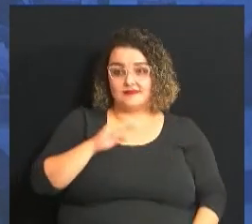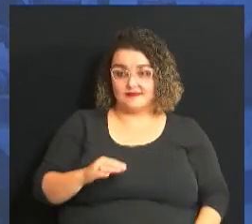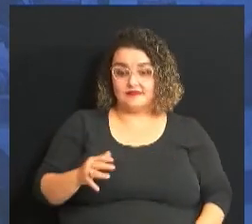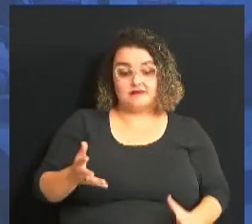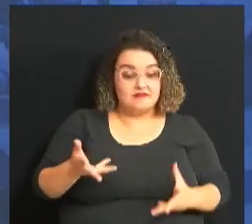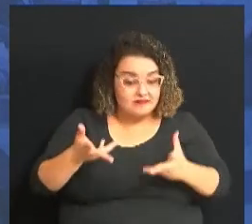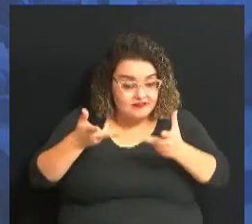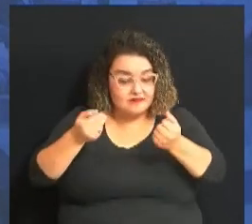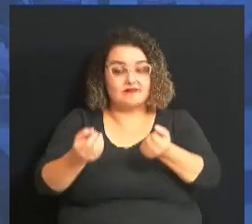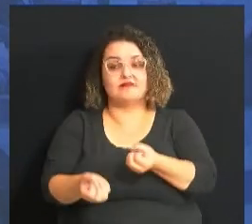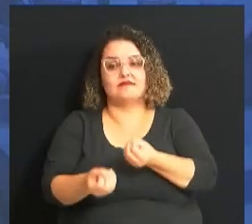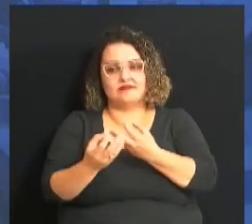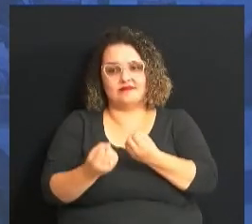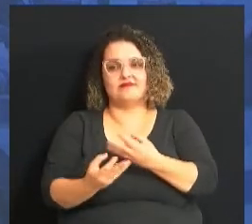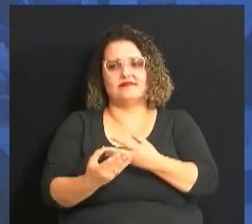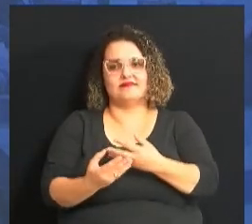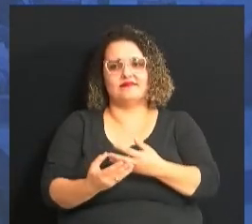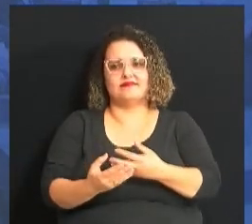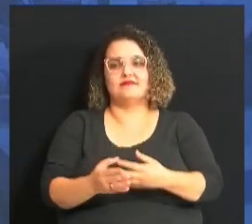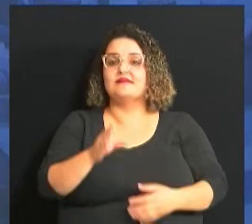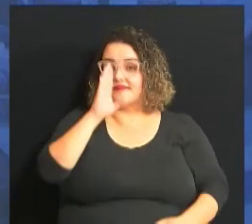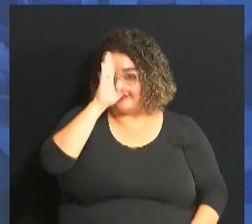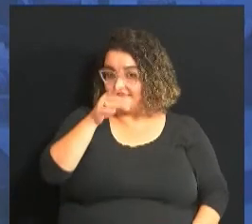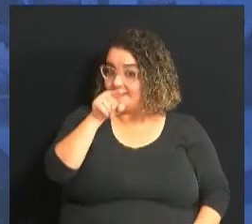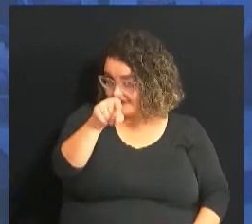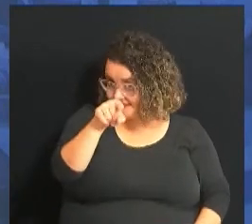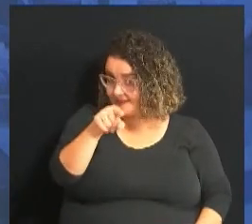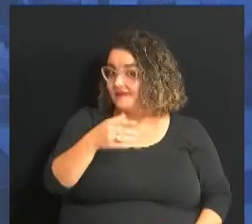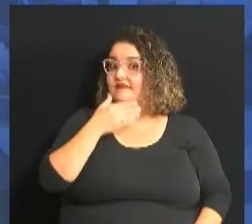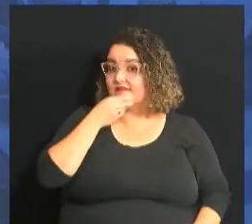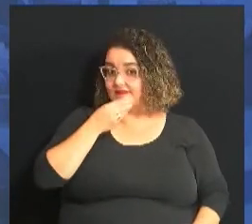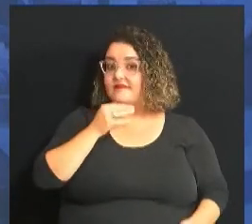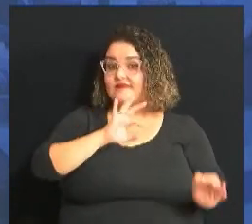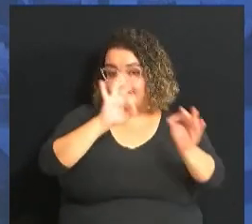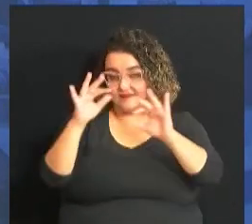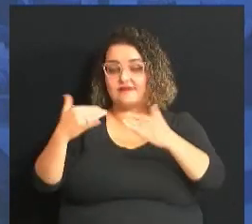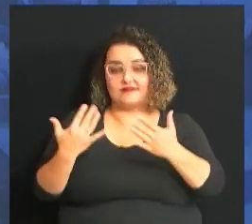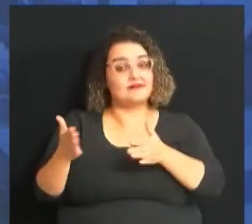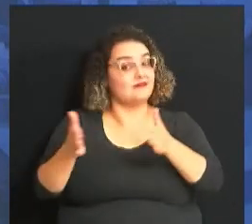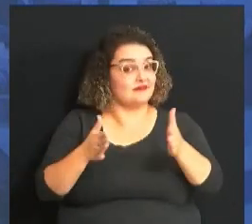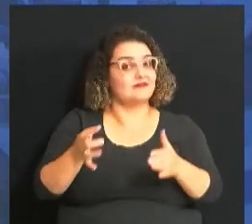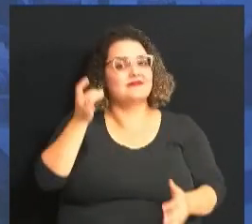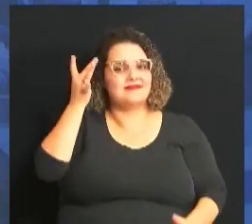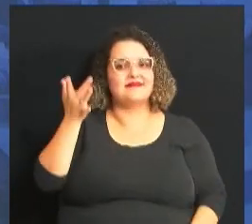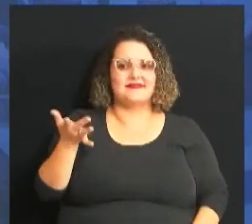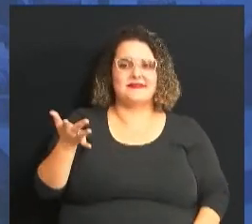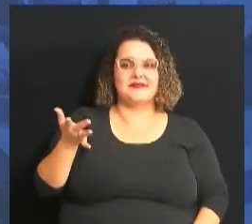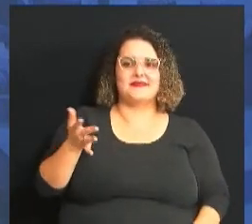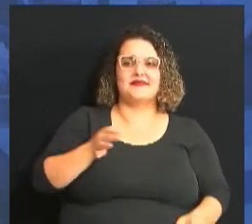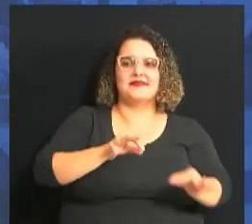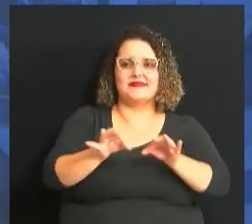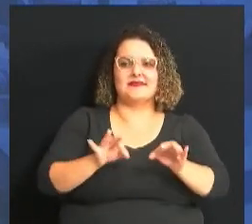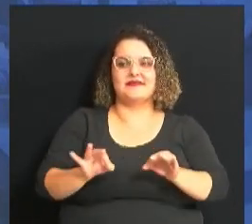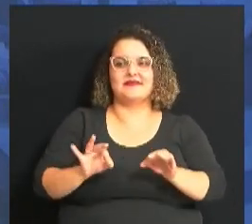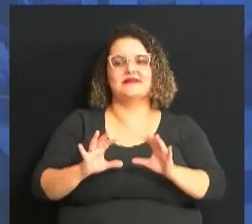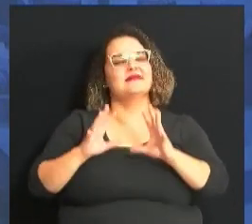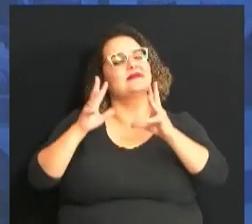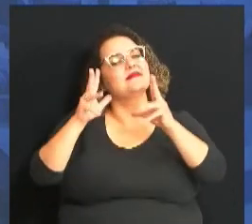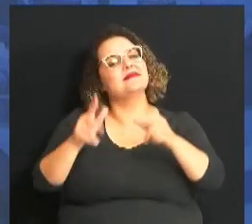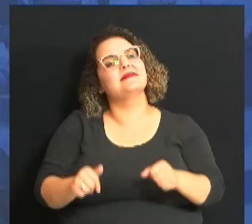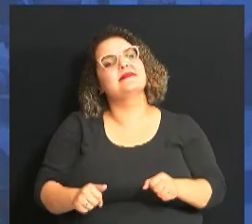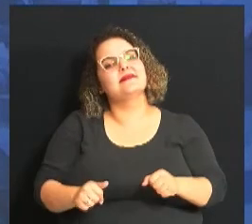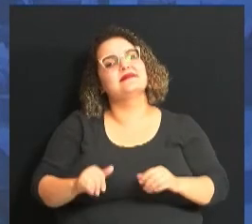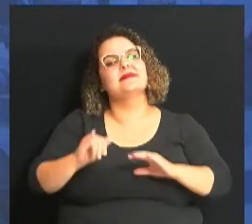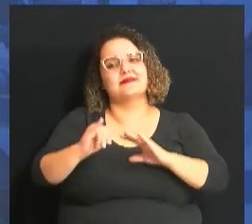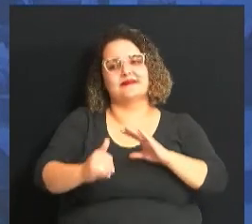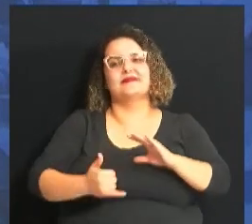de informação, principalmente aí para você homem que está assistindo a gente nesse momento, é muito fácil. O programa está disponível na íntegra no YouTube e